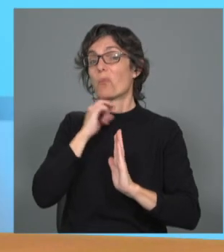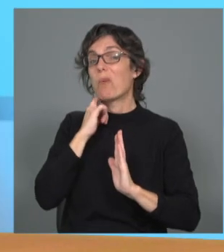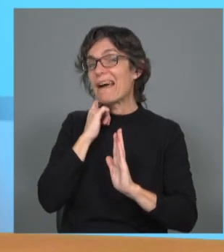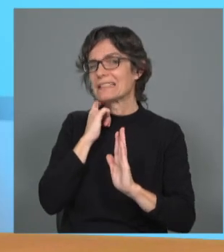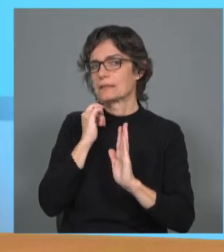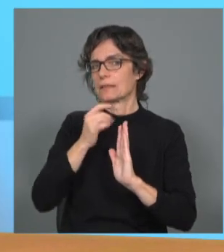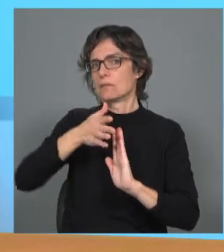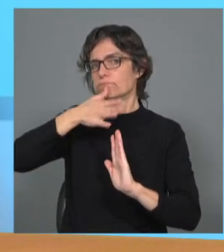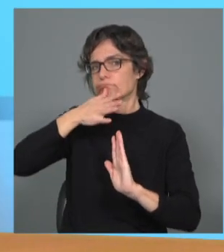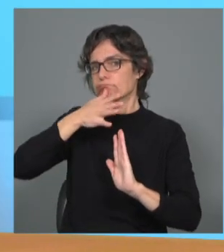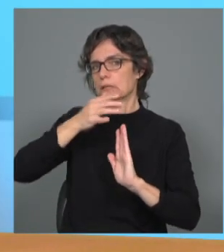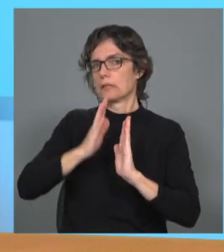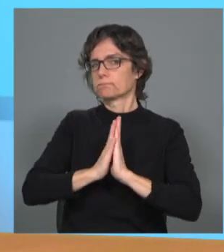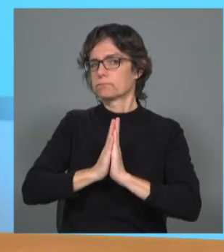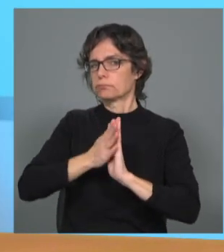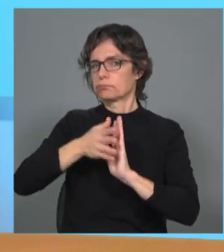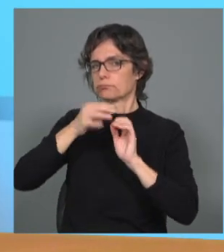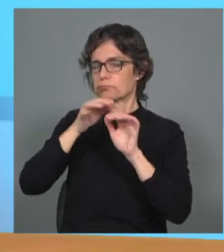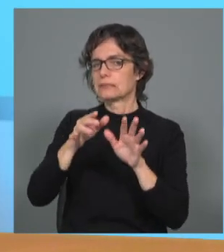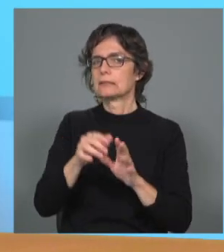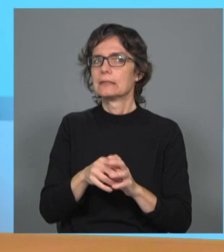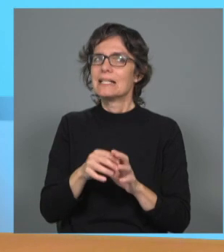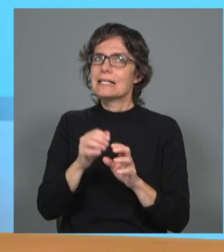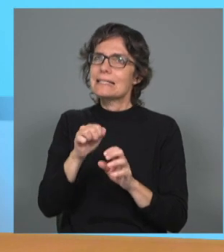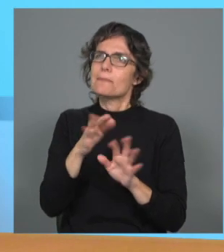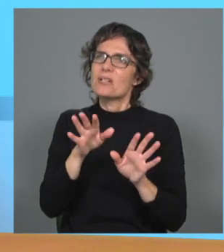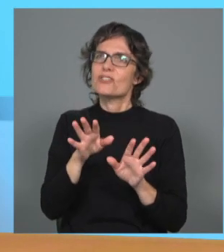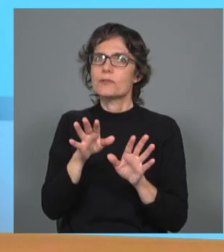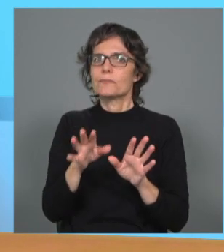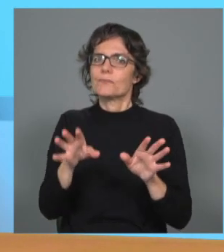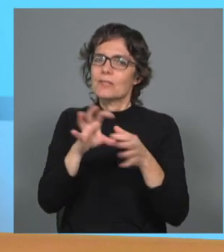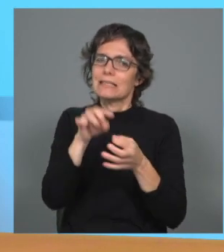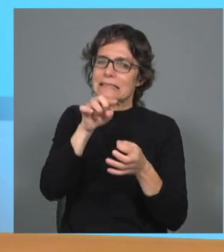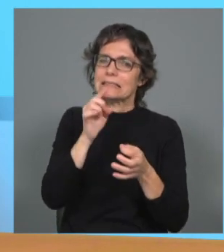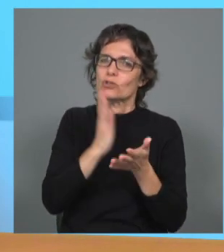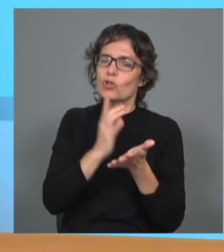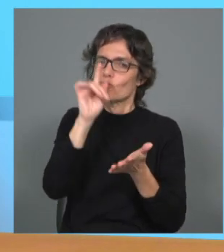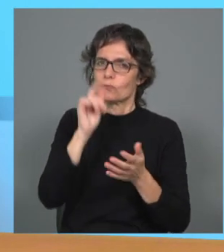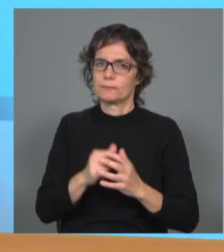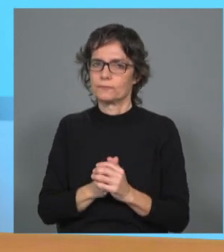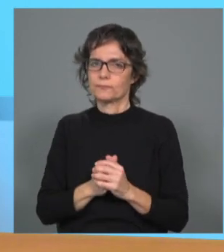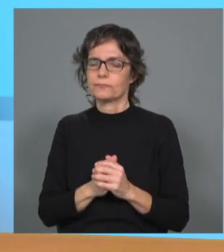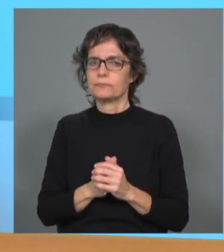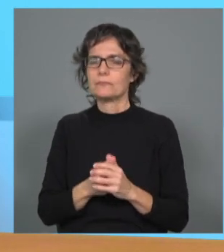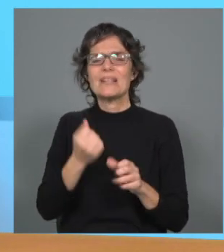tem... Não colocaria nesse âmbito? Não colocaria neste âmbito, até porque... Mas se olharmos o âmbito do serviço e das responsabilidades, não acha que